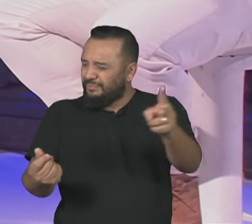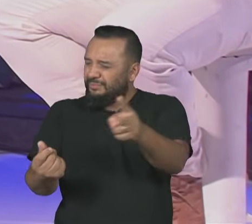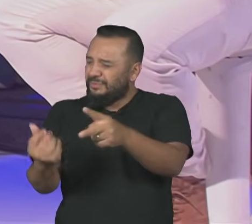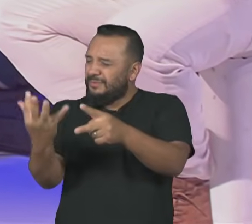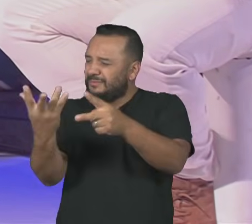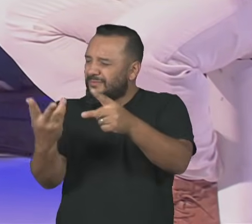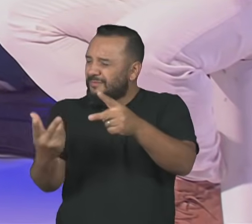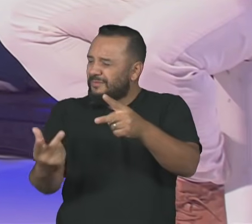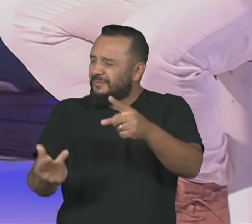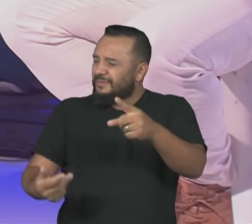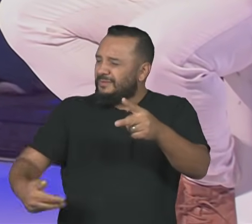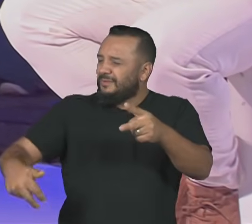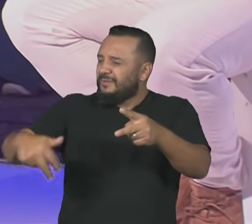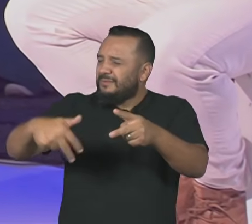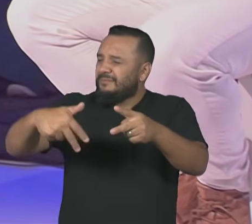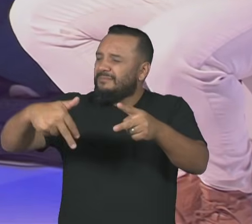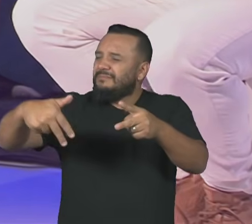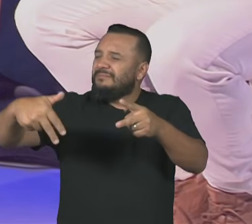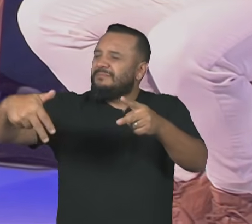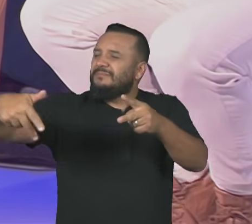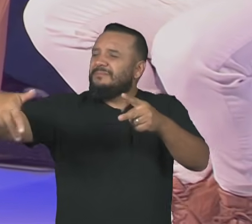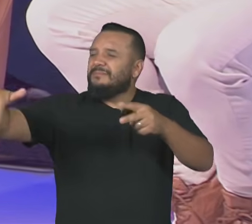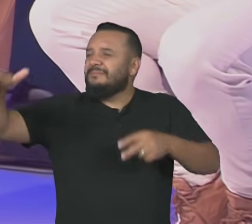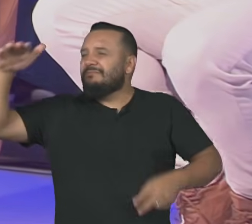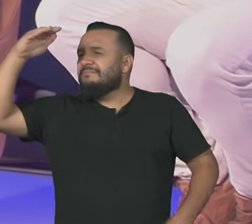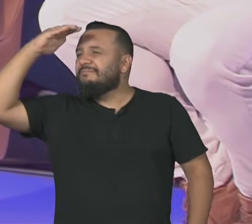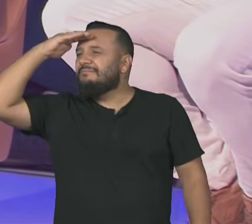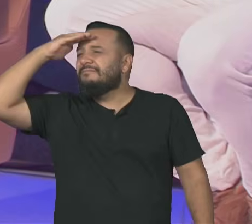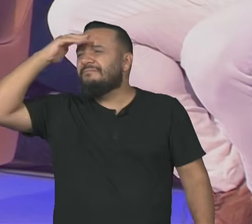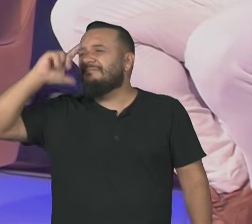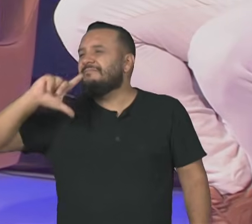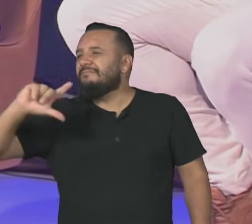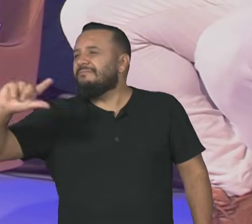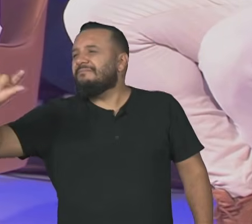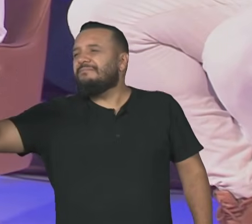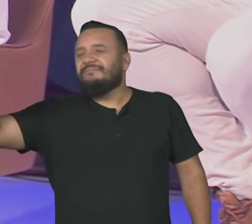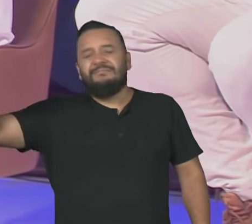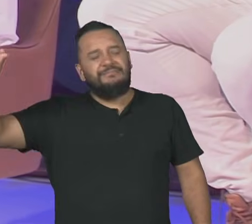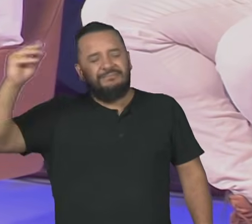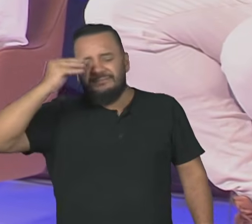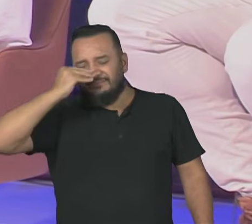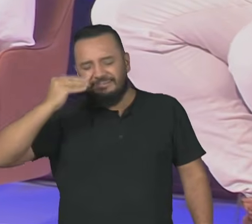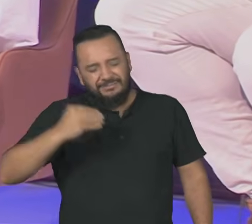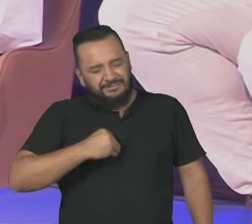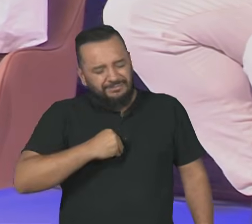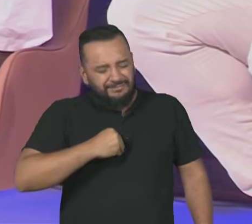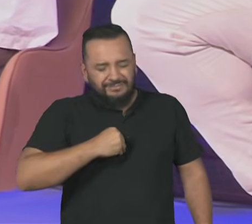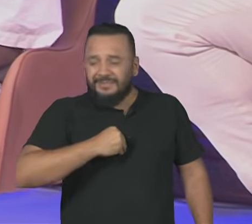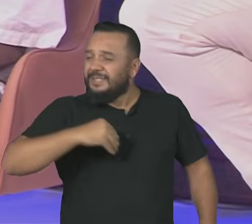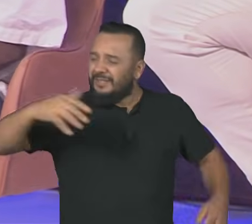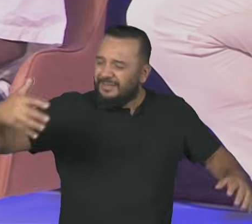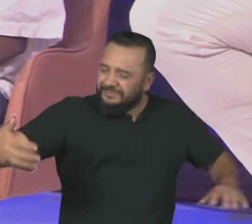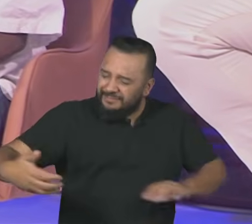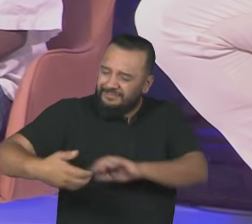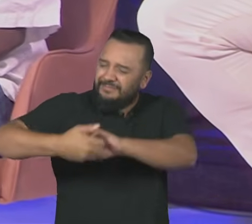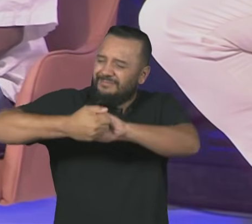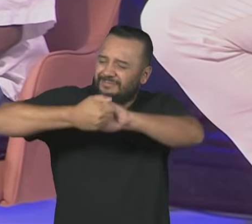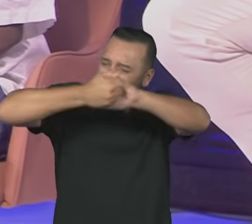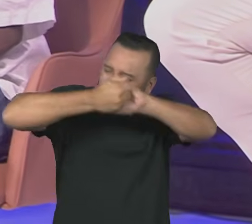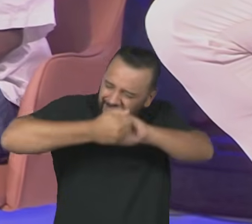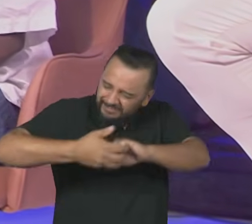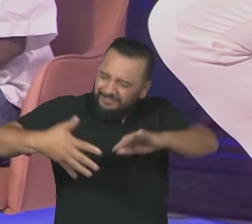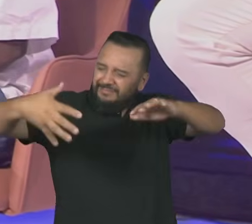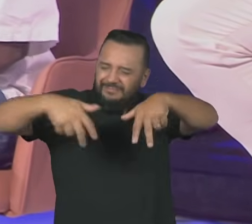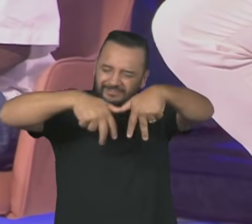Você voou, voou, voou. Te dei a minha mão, você